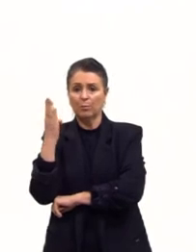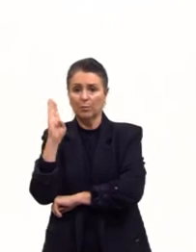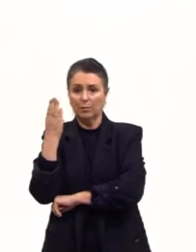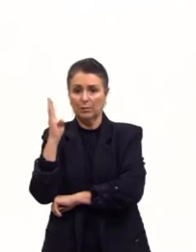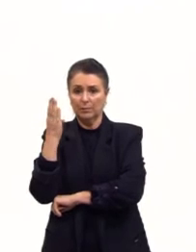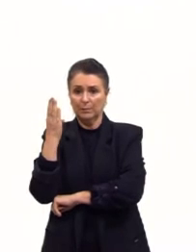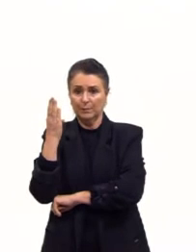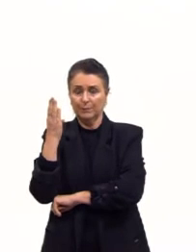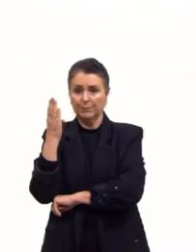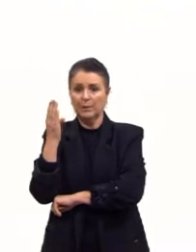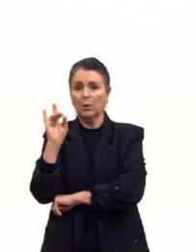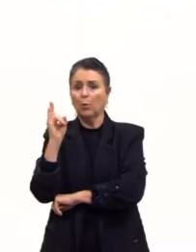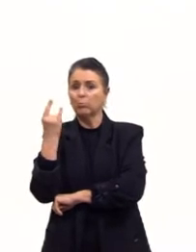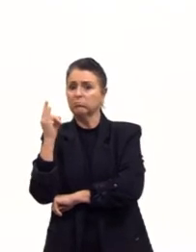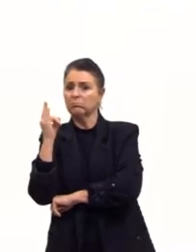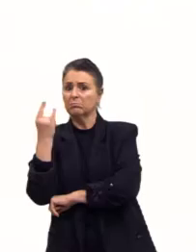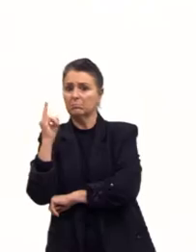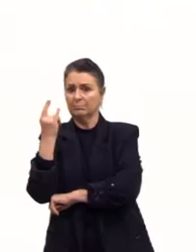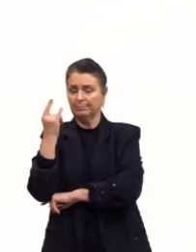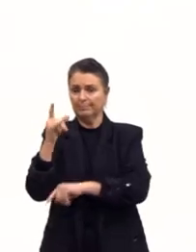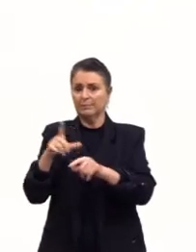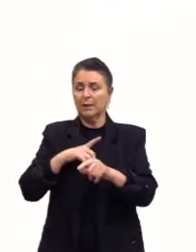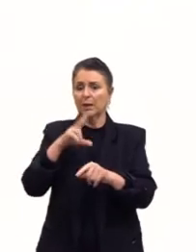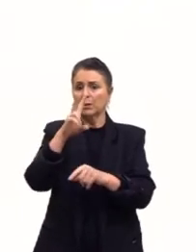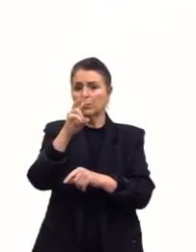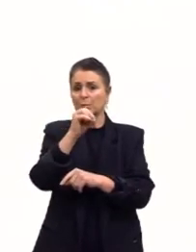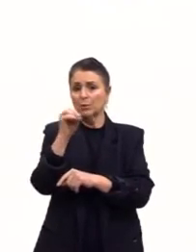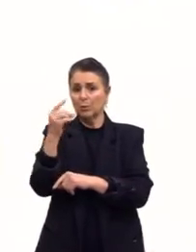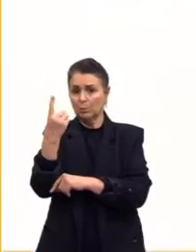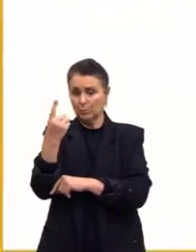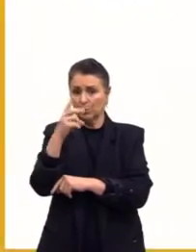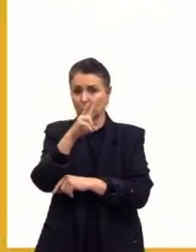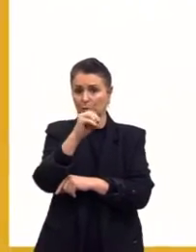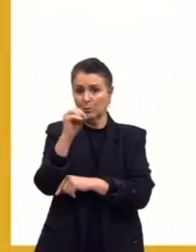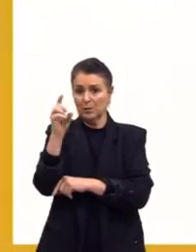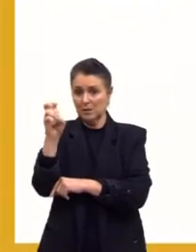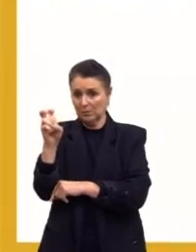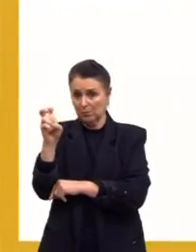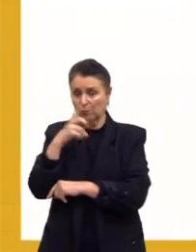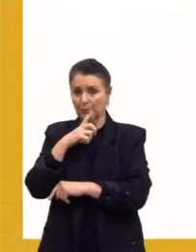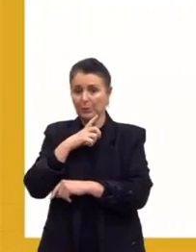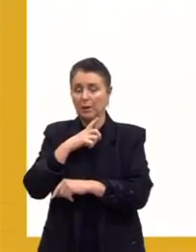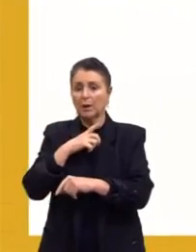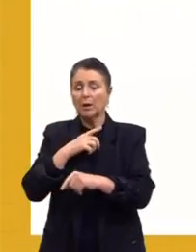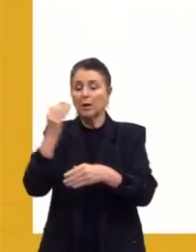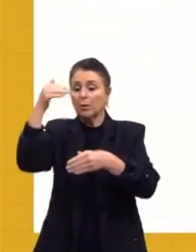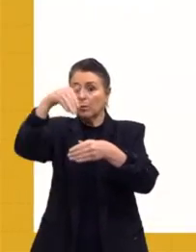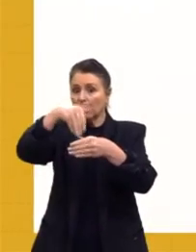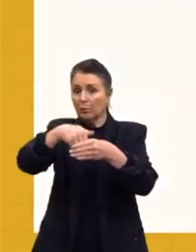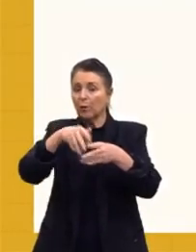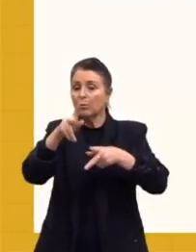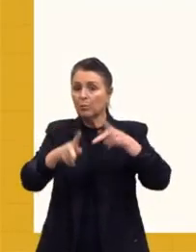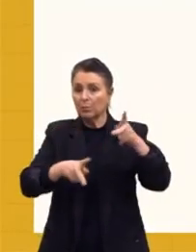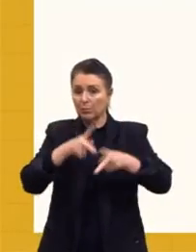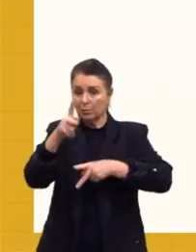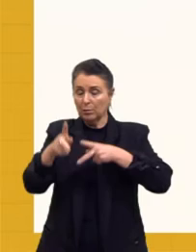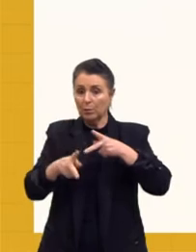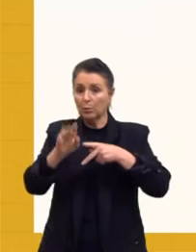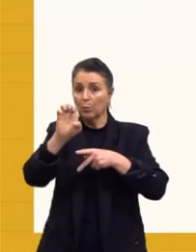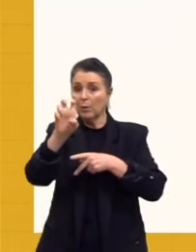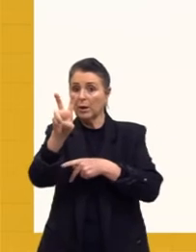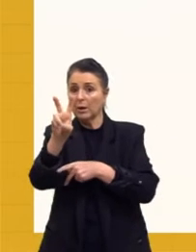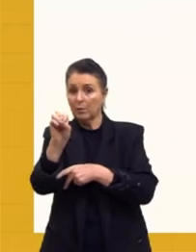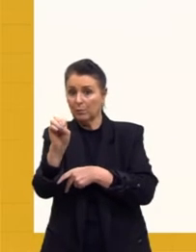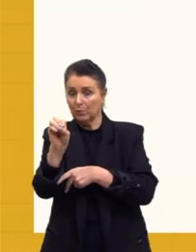de2001 a2005 nós vemos cinco presidentes né Entra por voto popular né o o